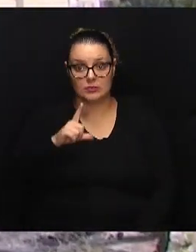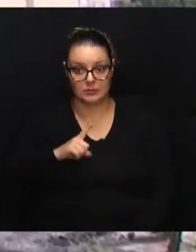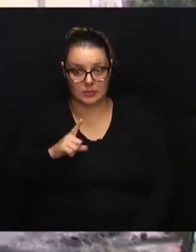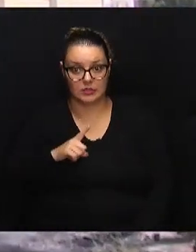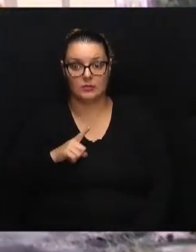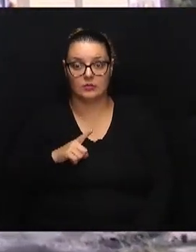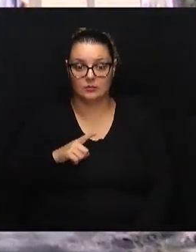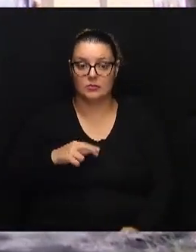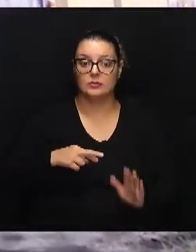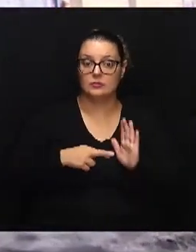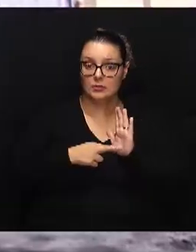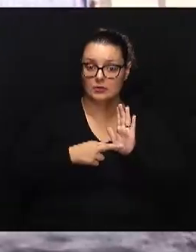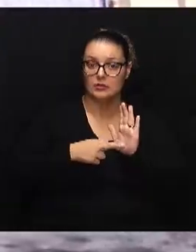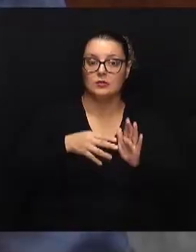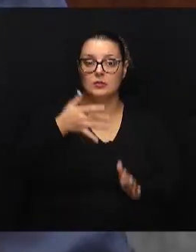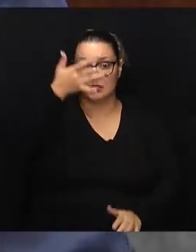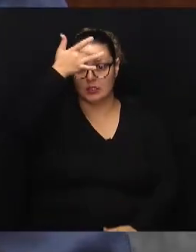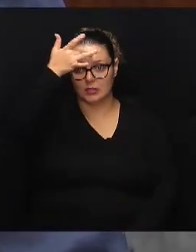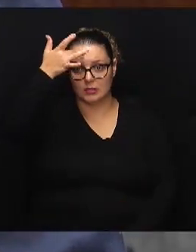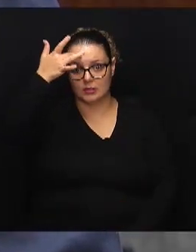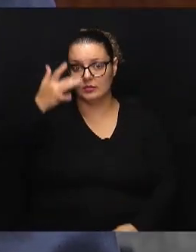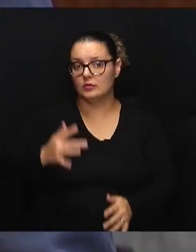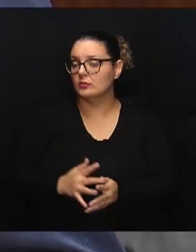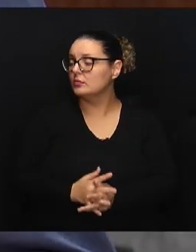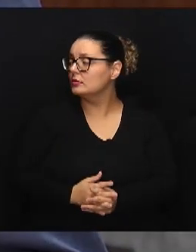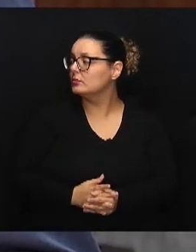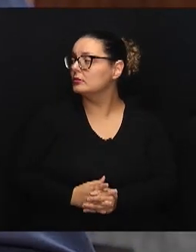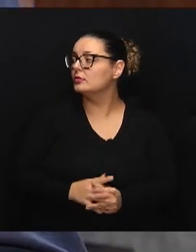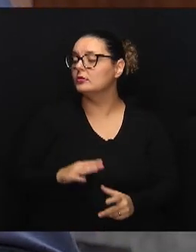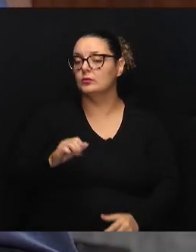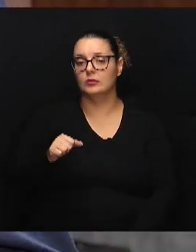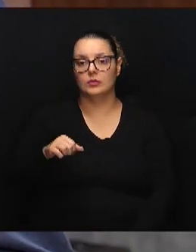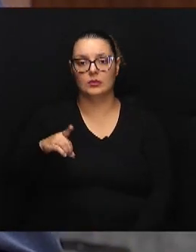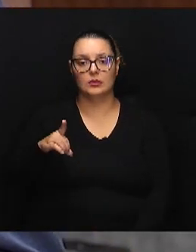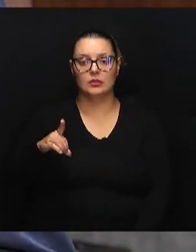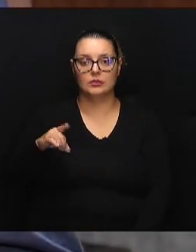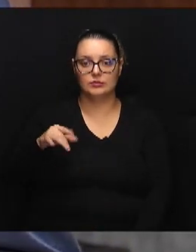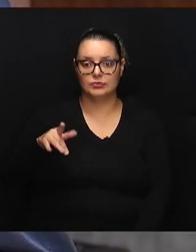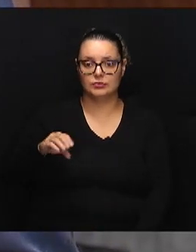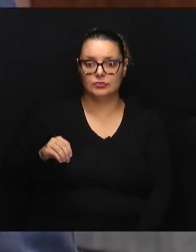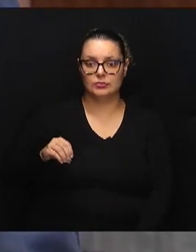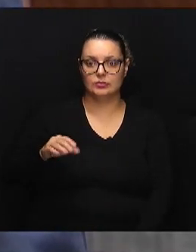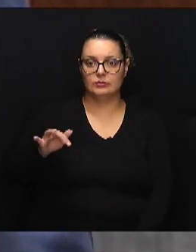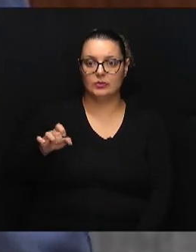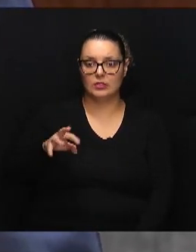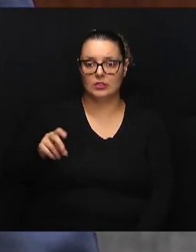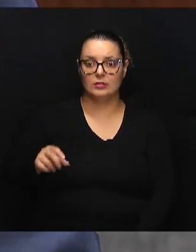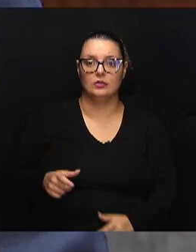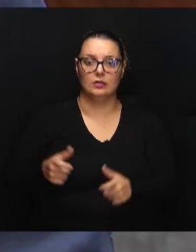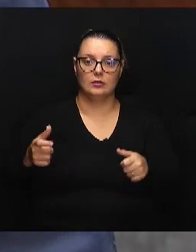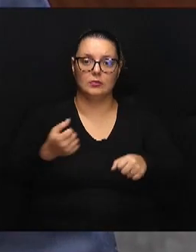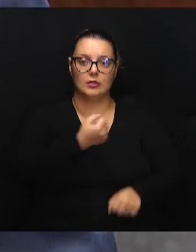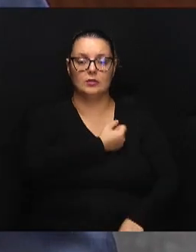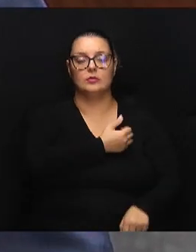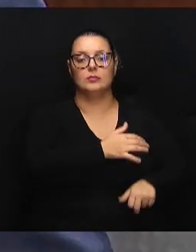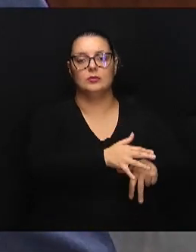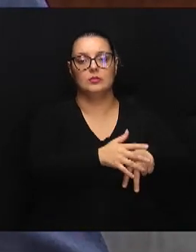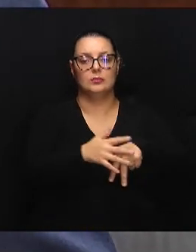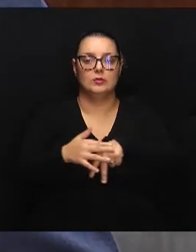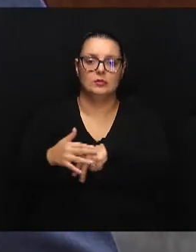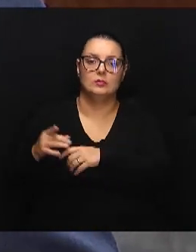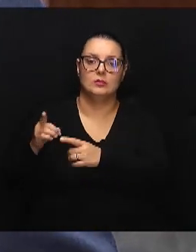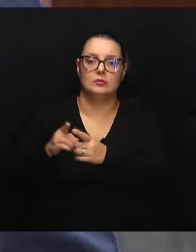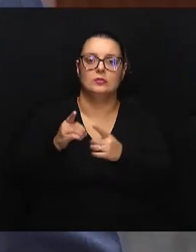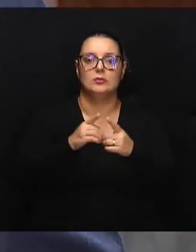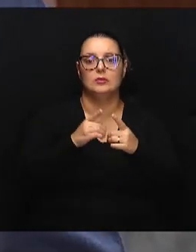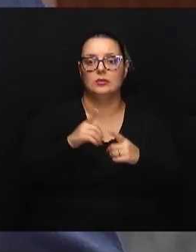sendo referência em saúde mental. O Cândido Ferreira, ele é o maior número de atendidos na questão saúde mental, é